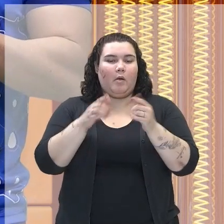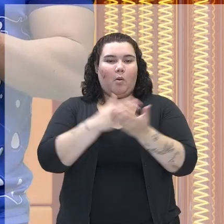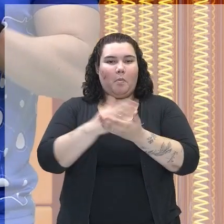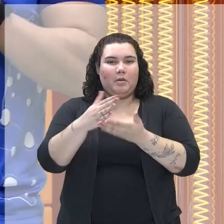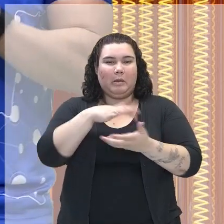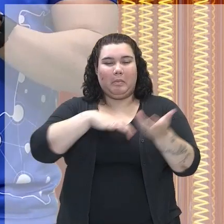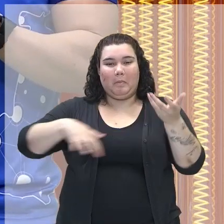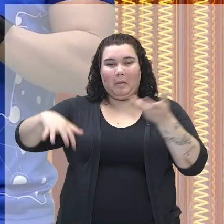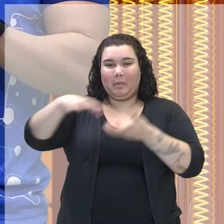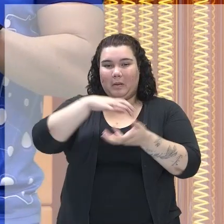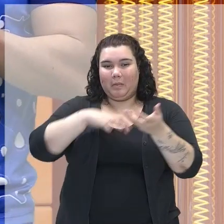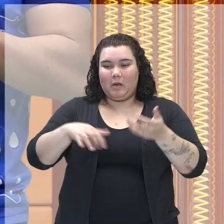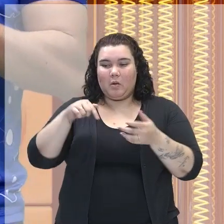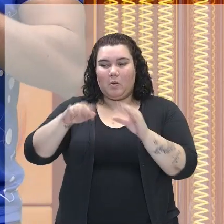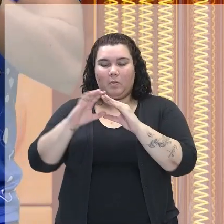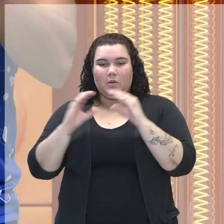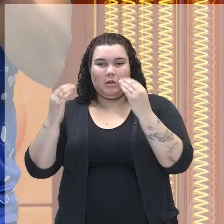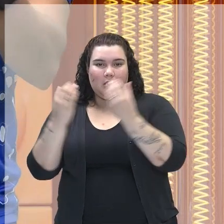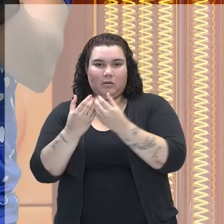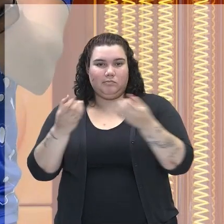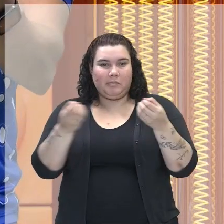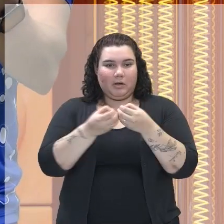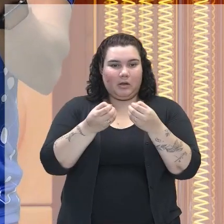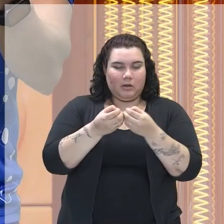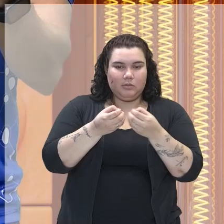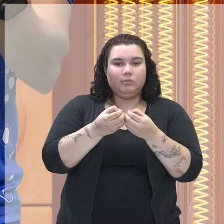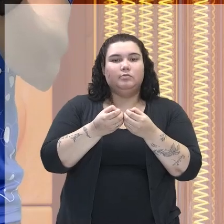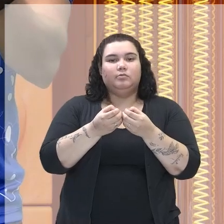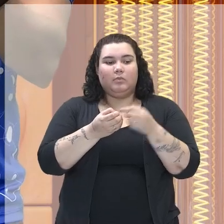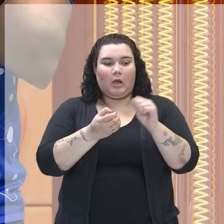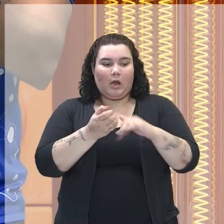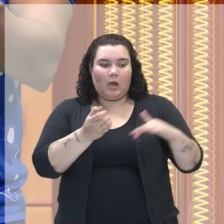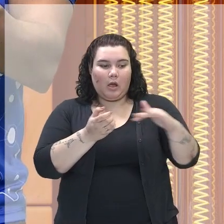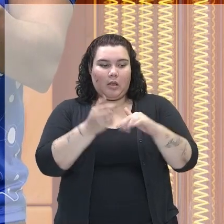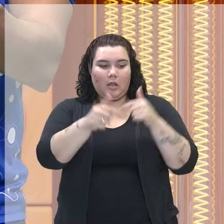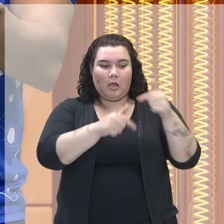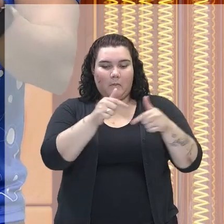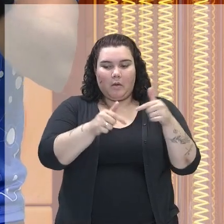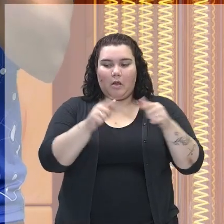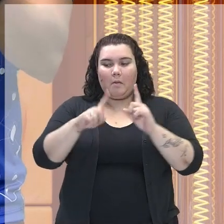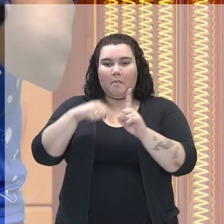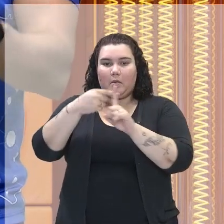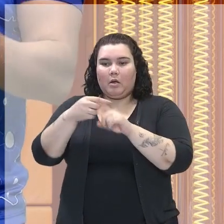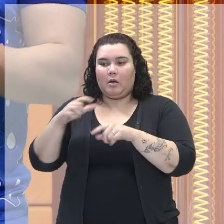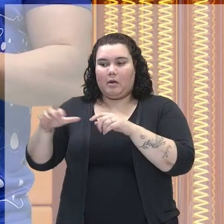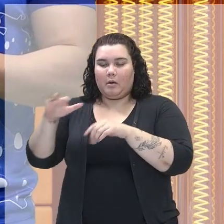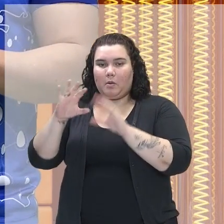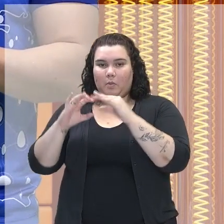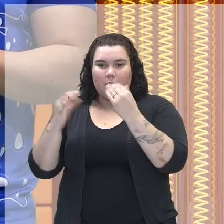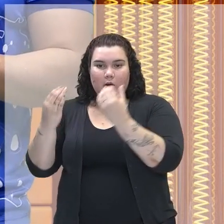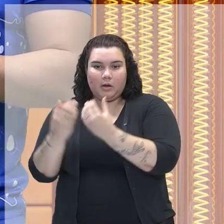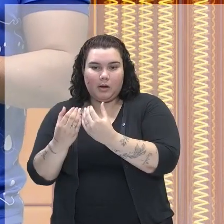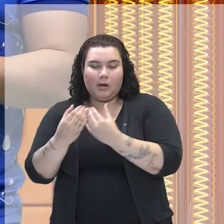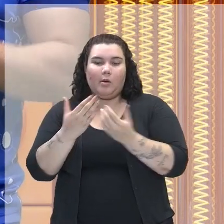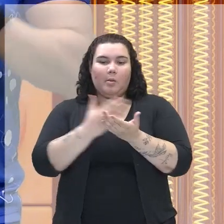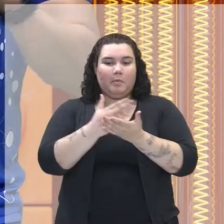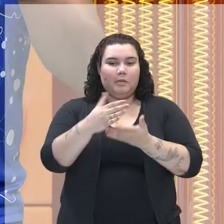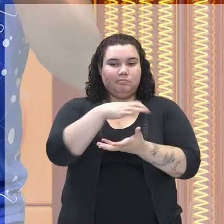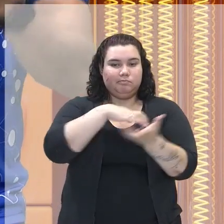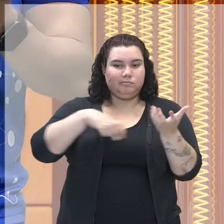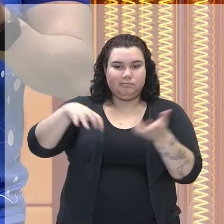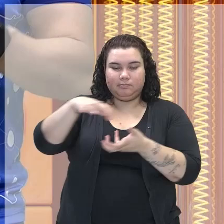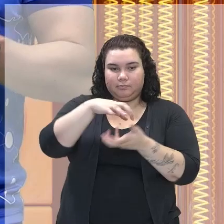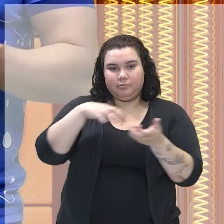a mineração é realizada e entre essa população com os novos atores que chegam e que vão realizar esse processo de extração.